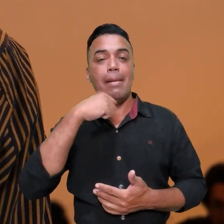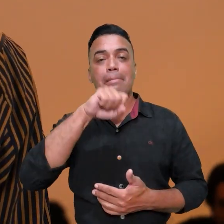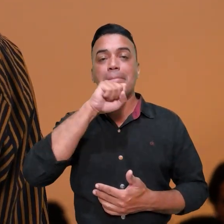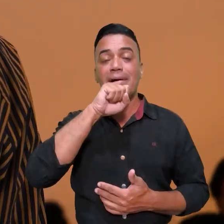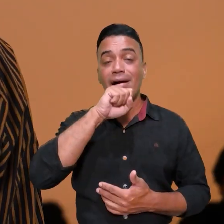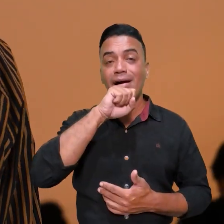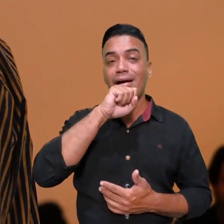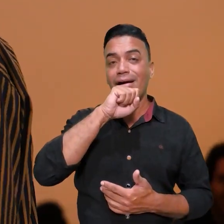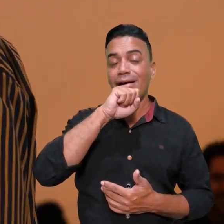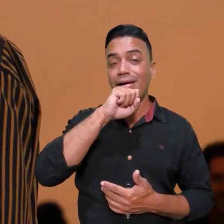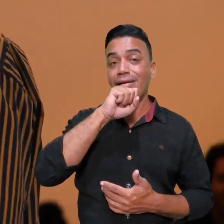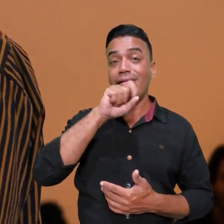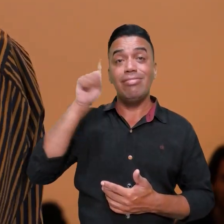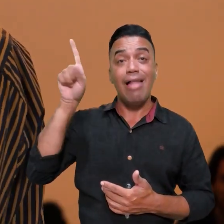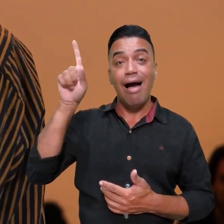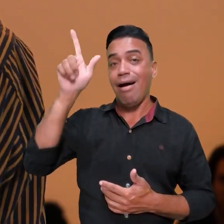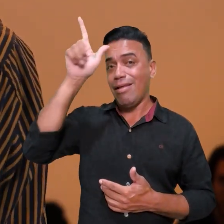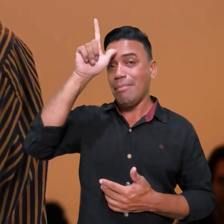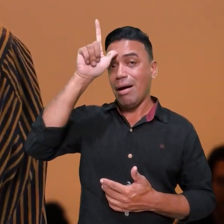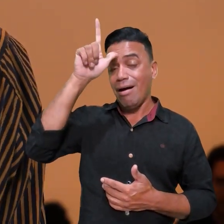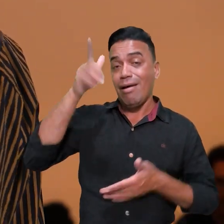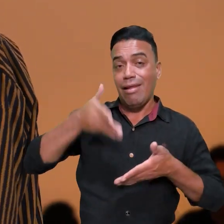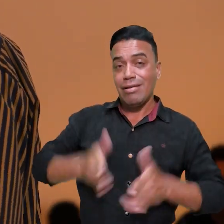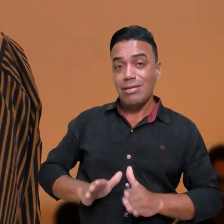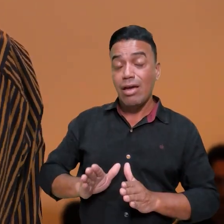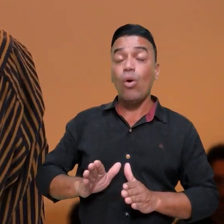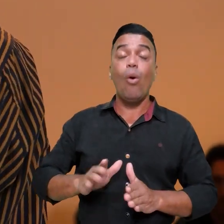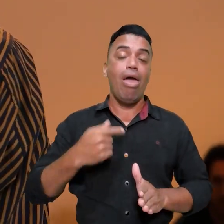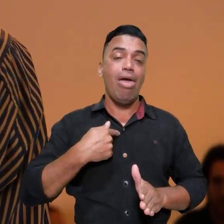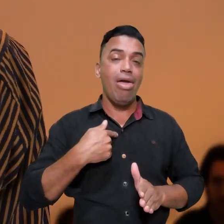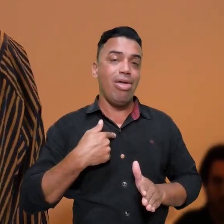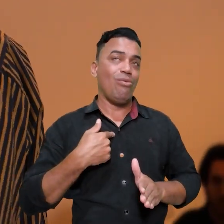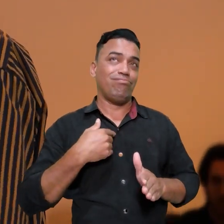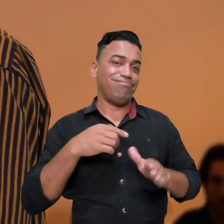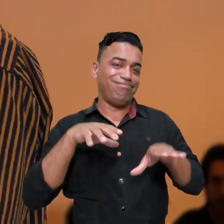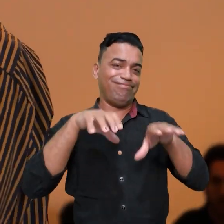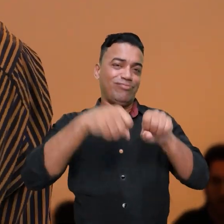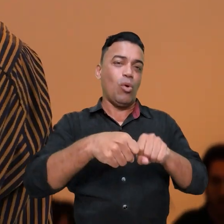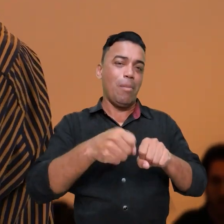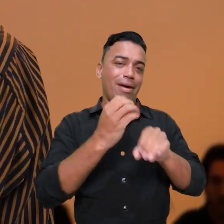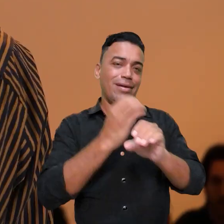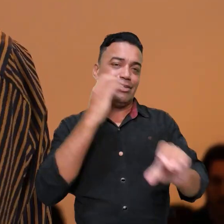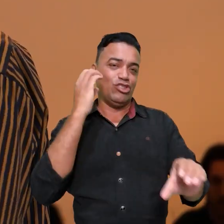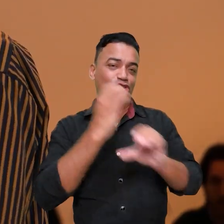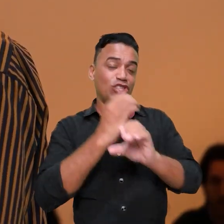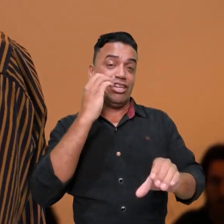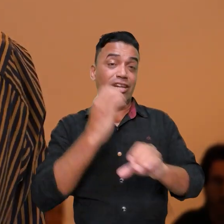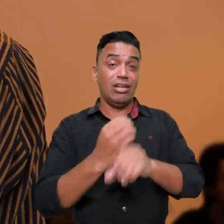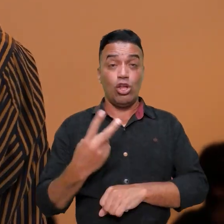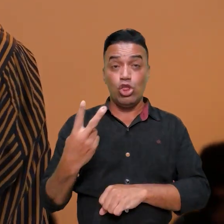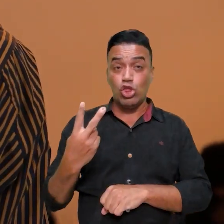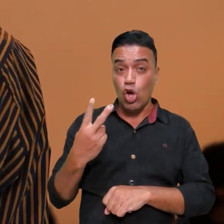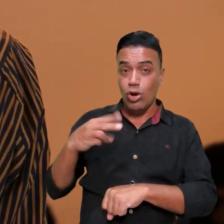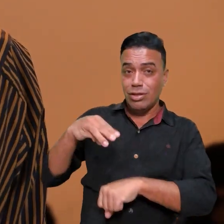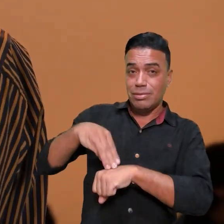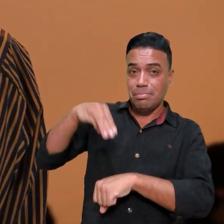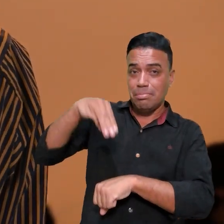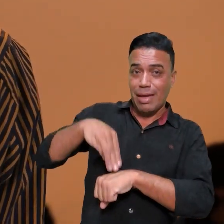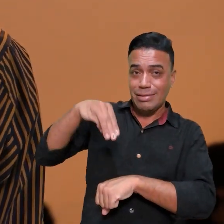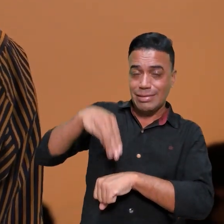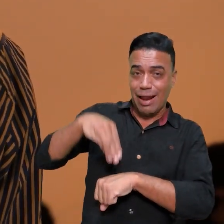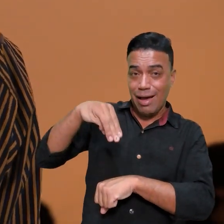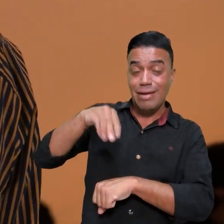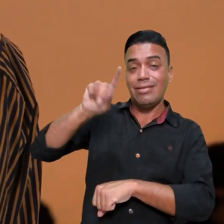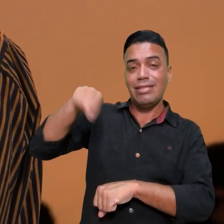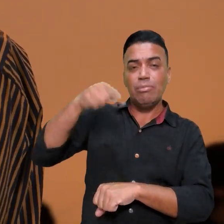fui ser engenheiro, achei que ia me realizar como engenheiro, fiz 2 mestrados e depois